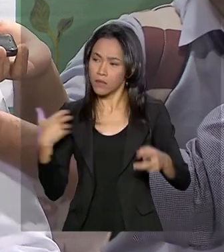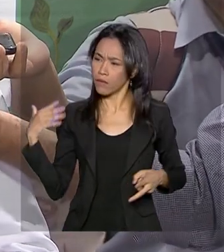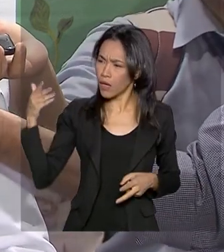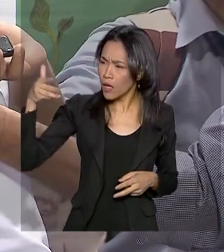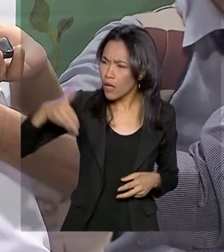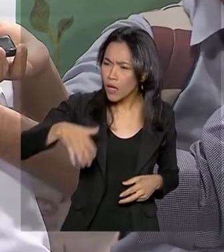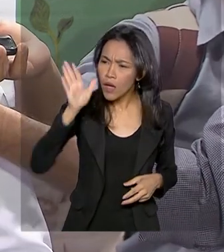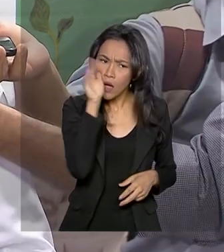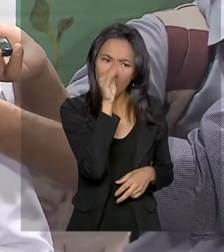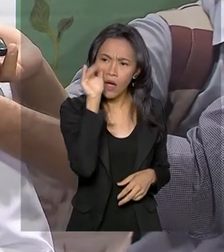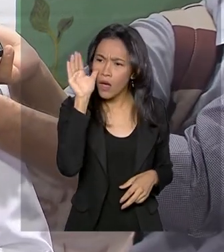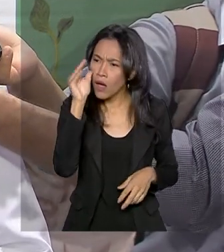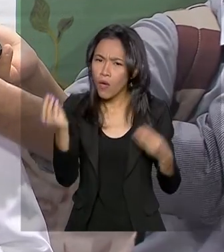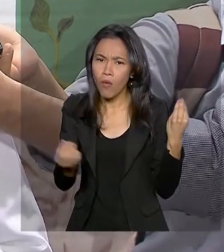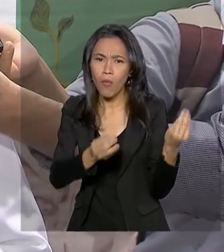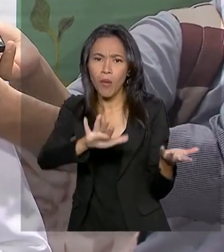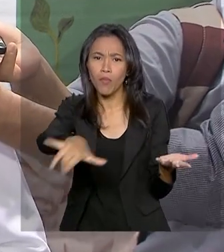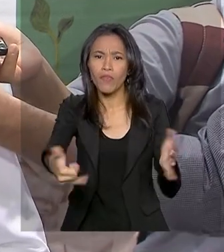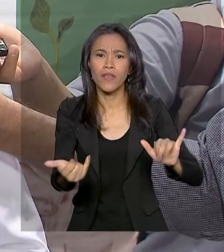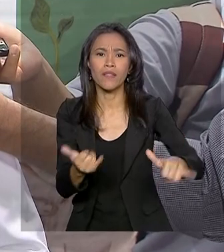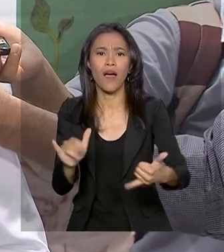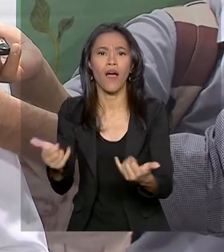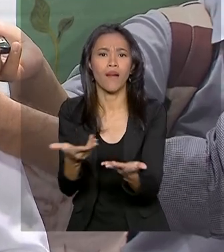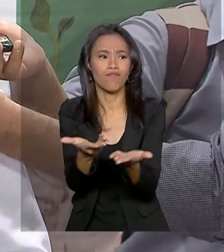como aproveitar essa nossa